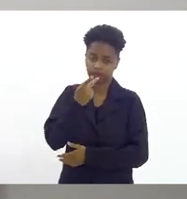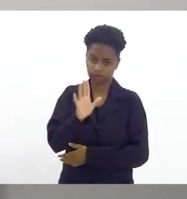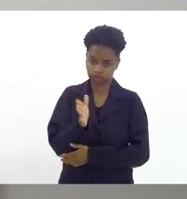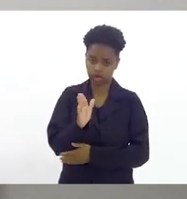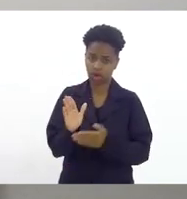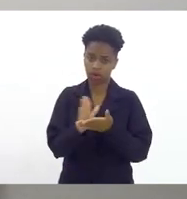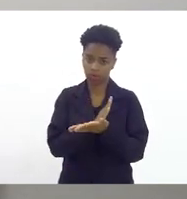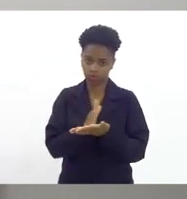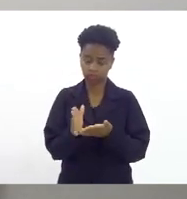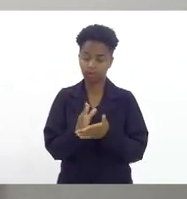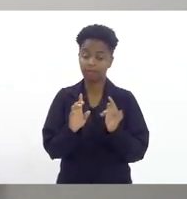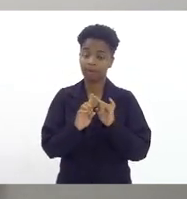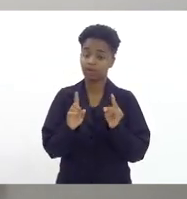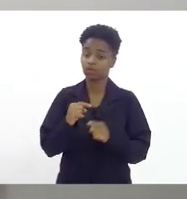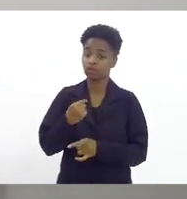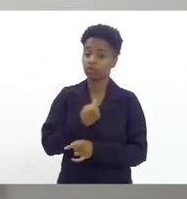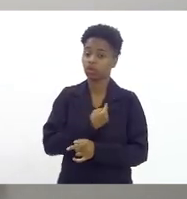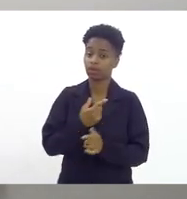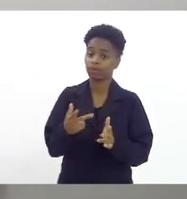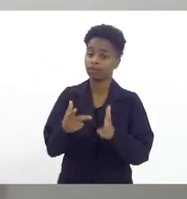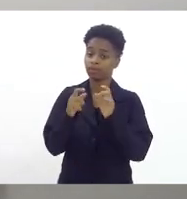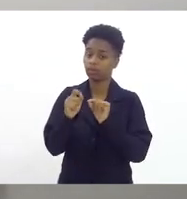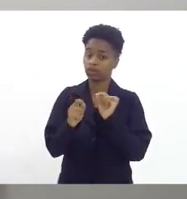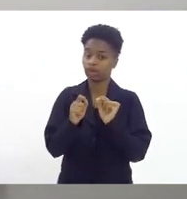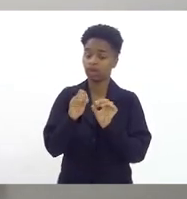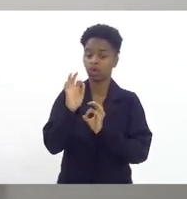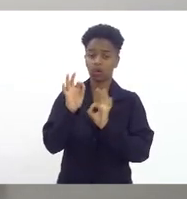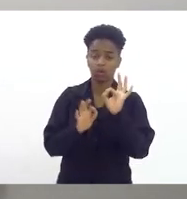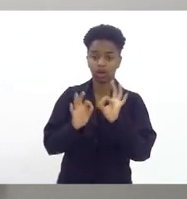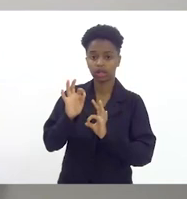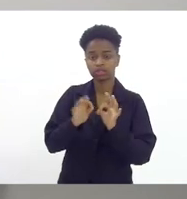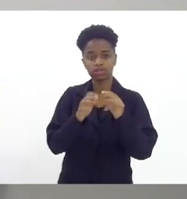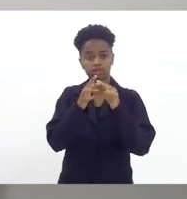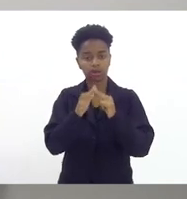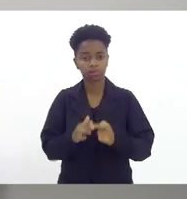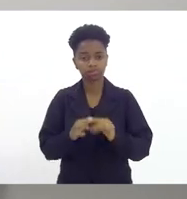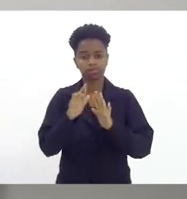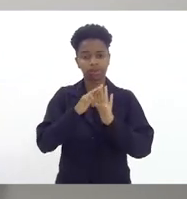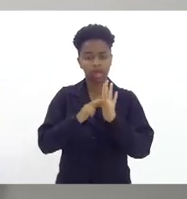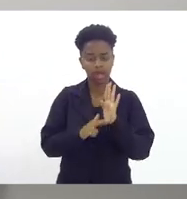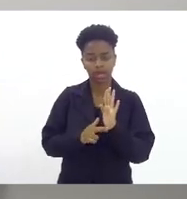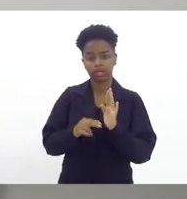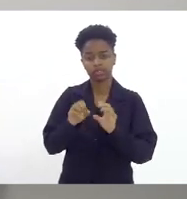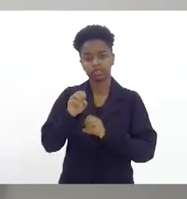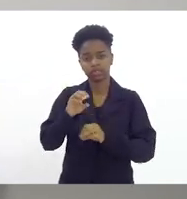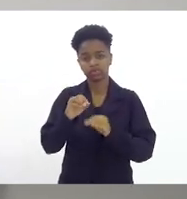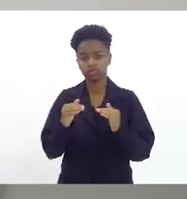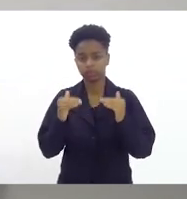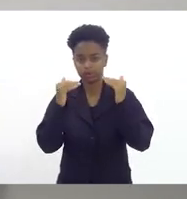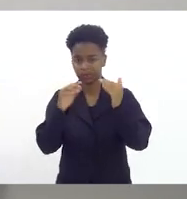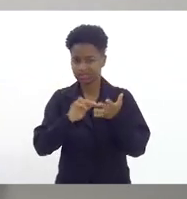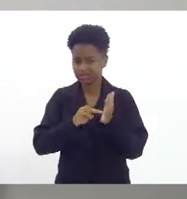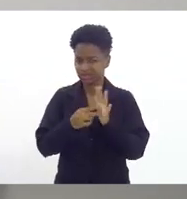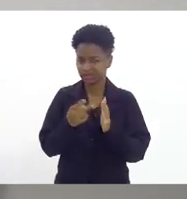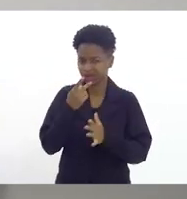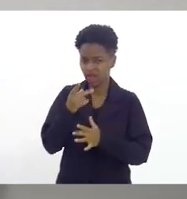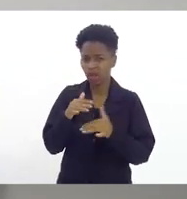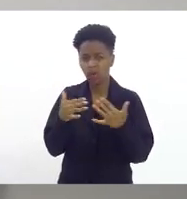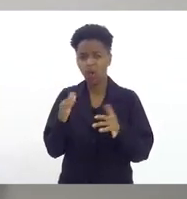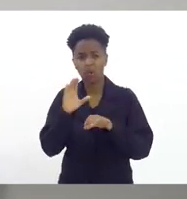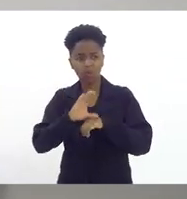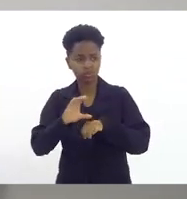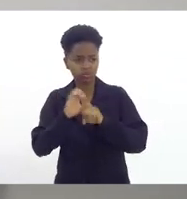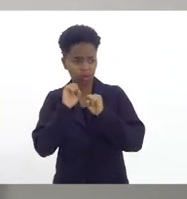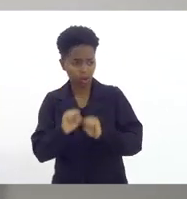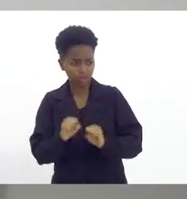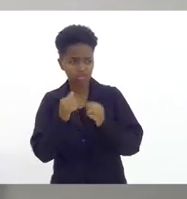questão para nós essa regulação do ensino superior ela não é dizer qual curso pode abrir